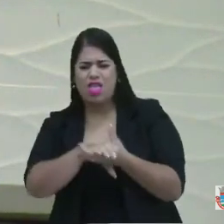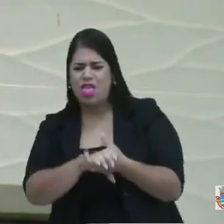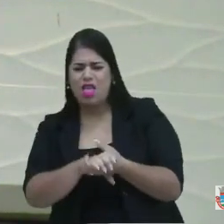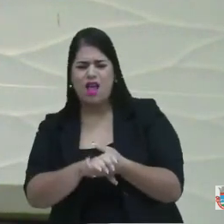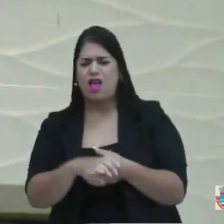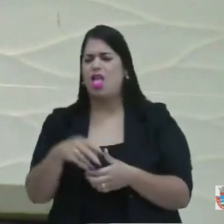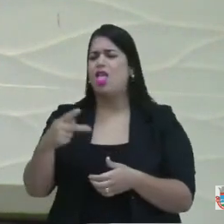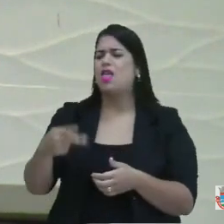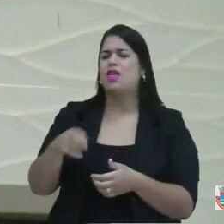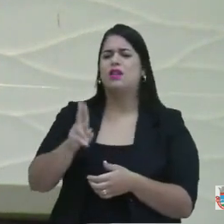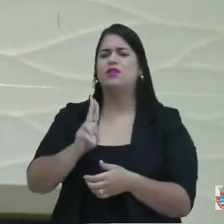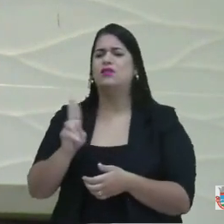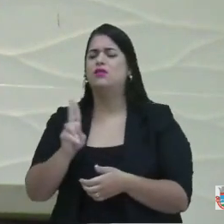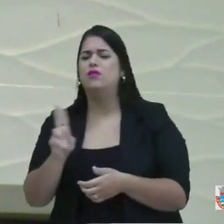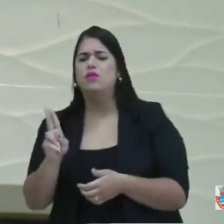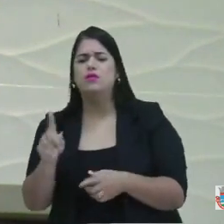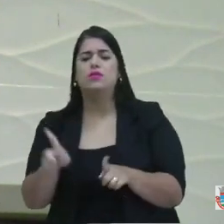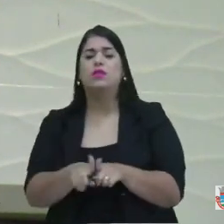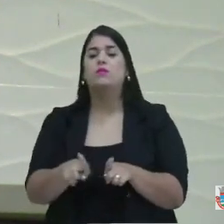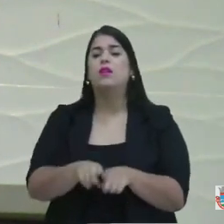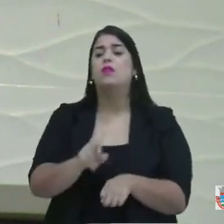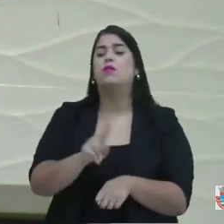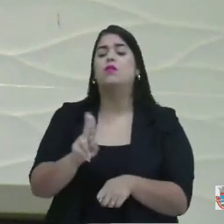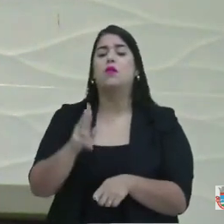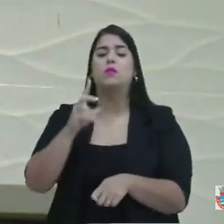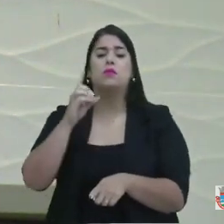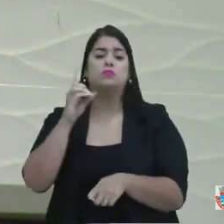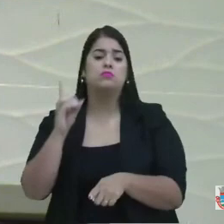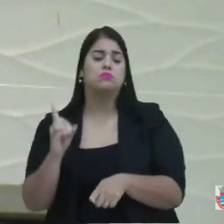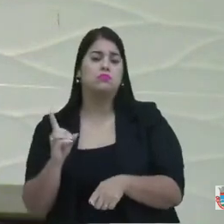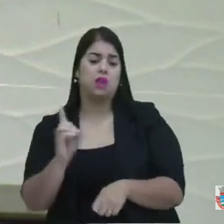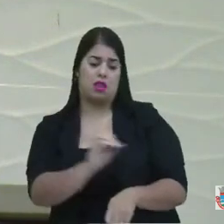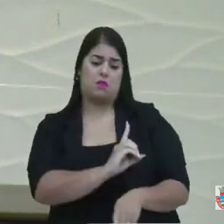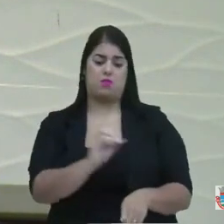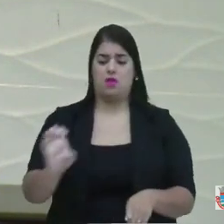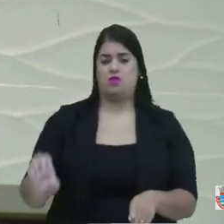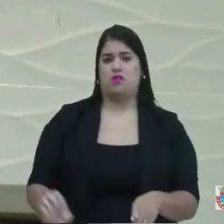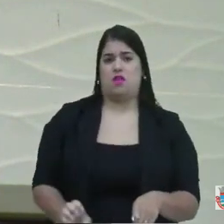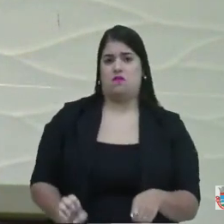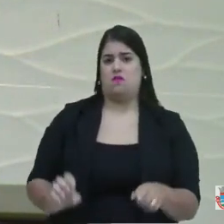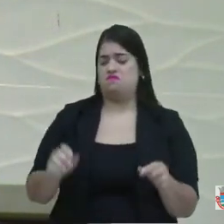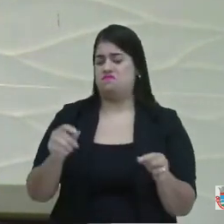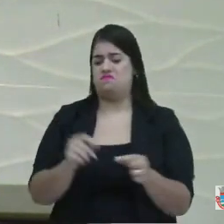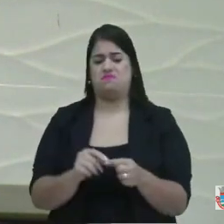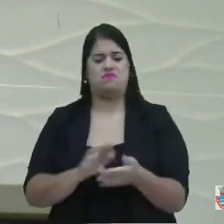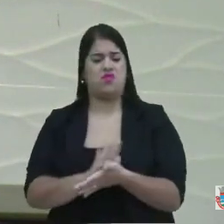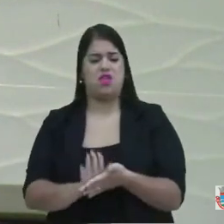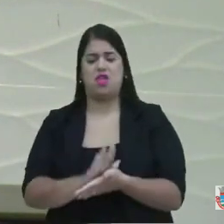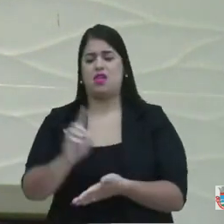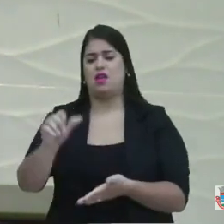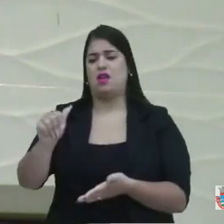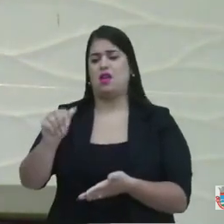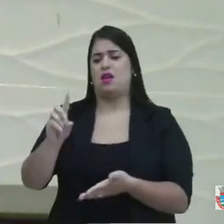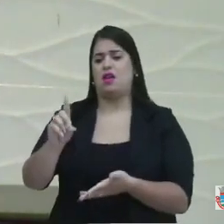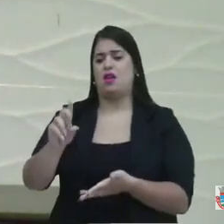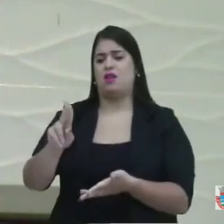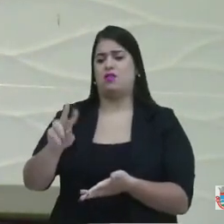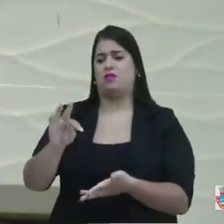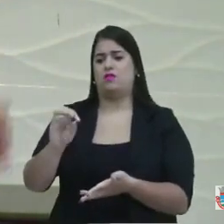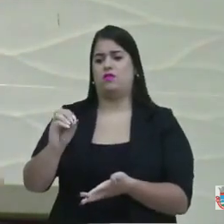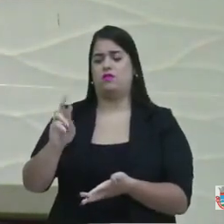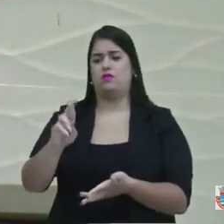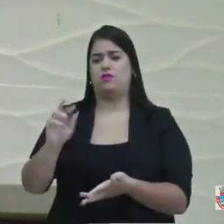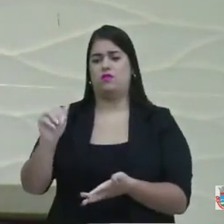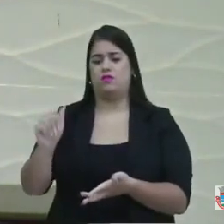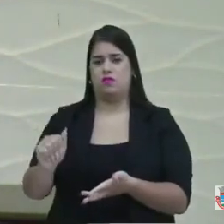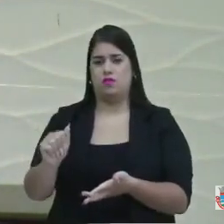nome e o nome da sua deputada estadual, que não fez a doutora lá. E hoje, quem fez, graças a Deus, que Deus